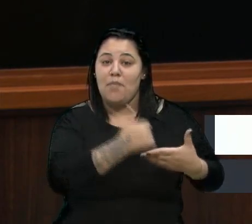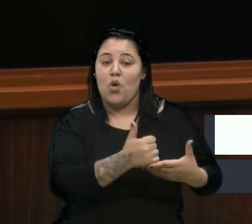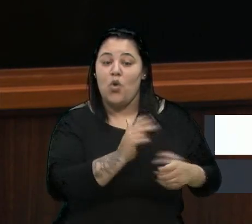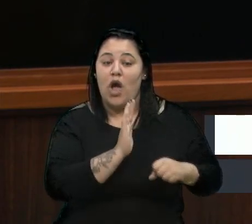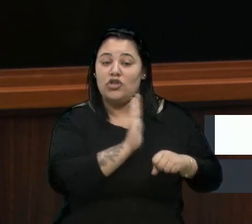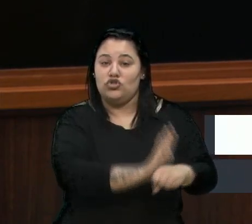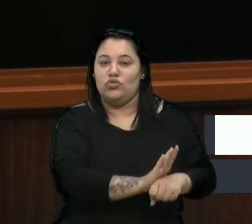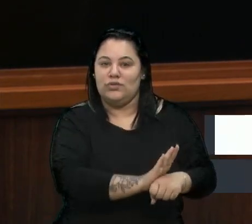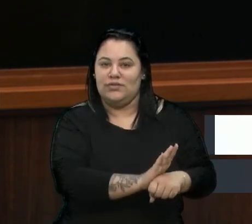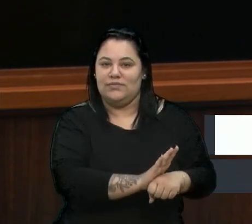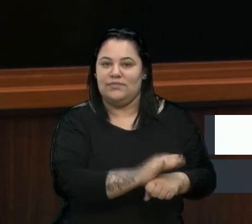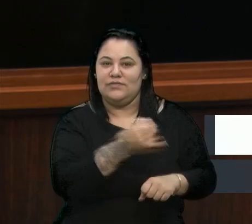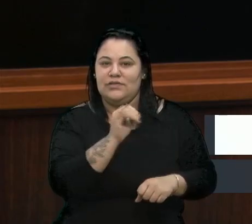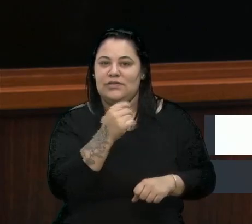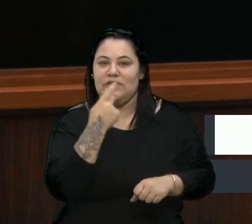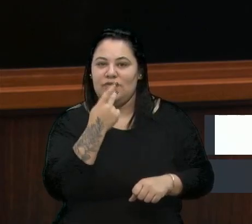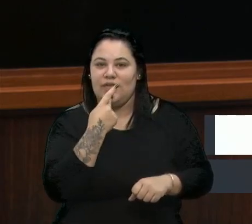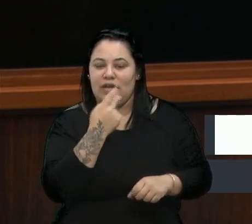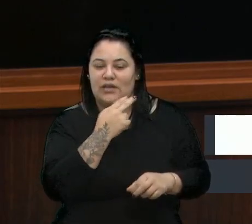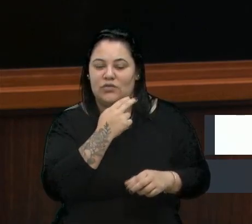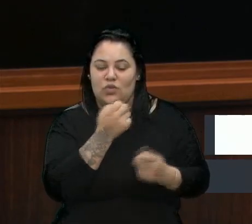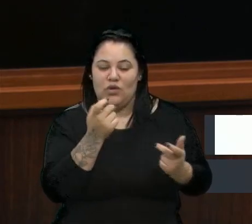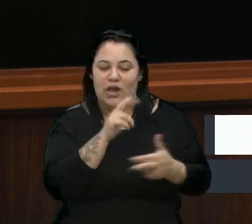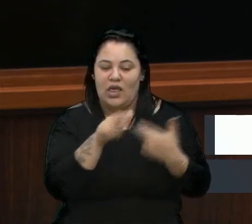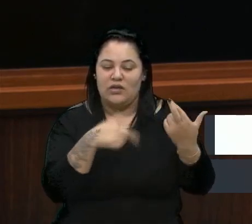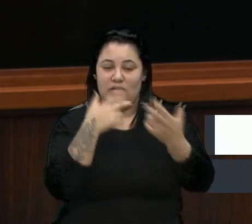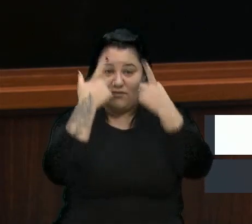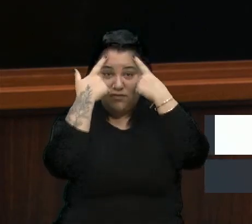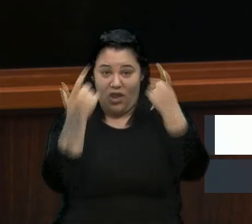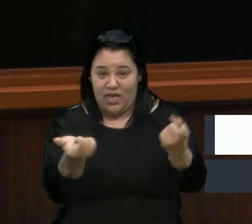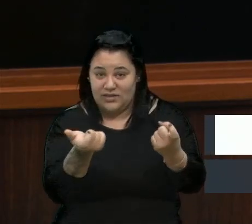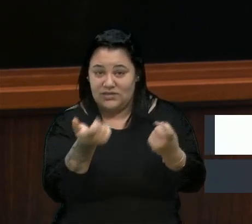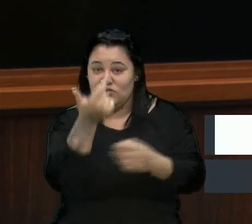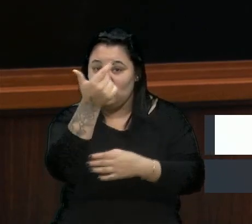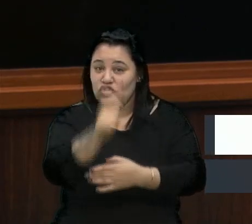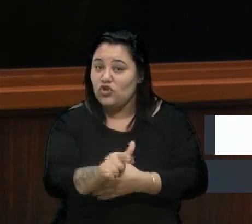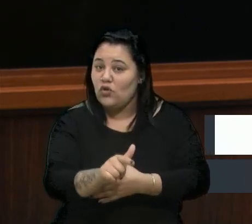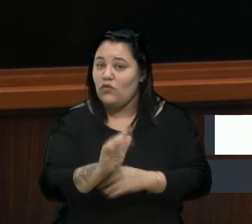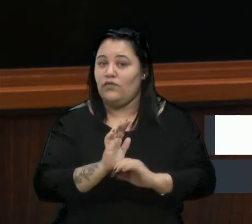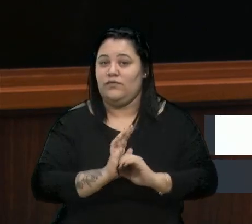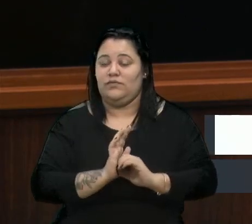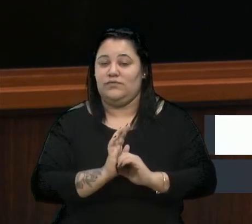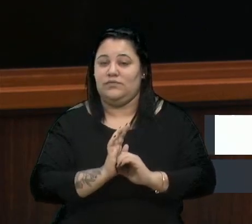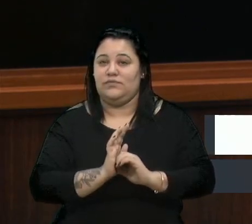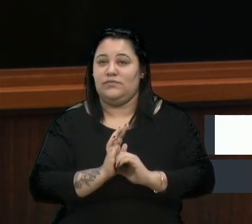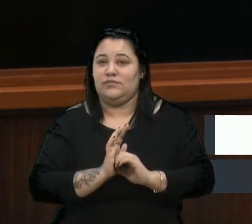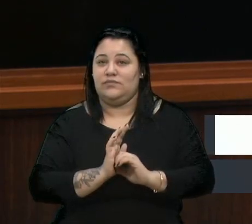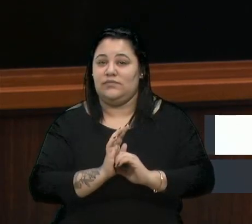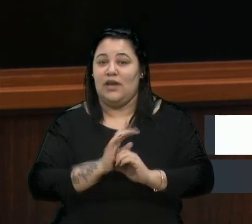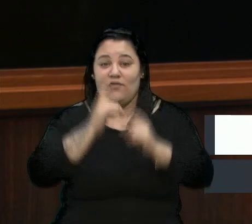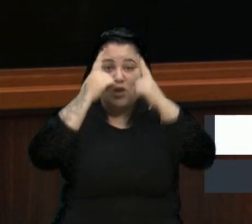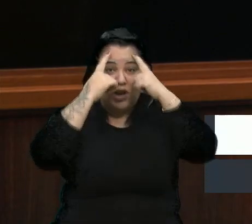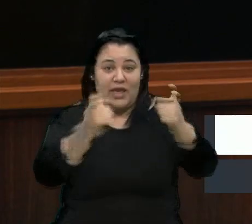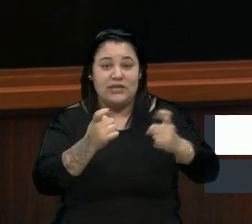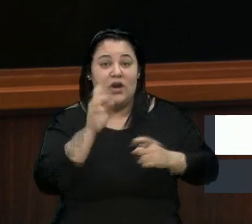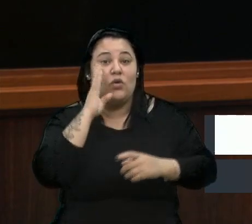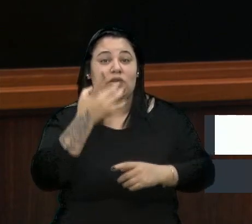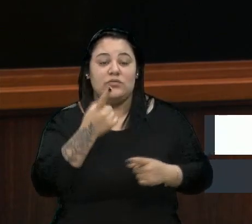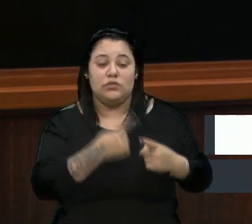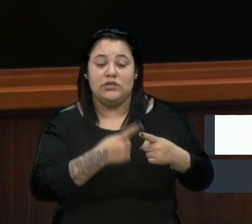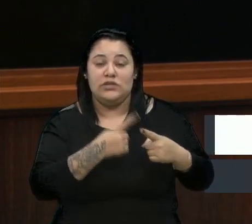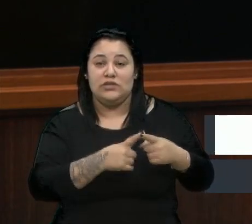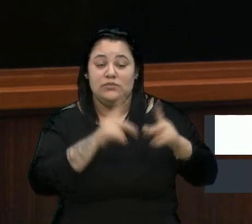quando a gente fala na questão da violência, de novo, a questão da violência ocorre porque as pessoas não